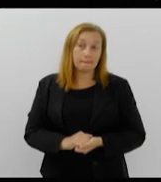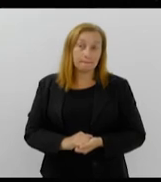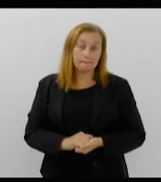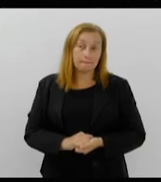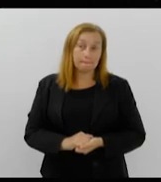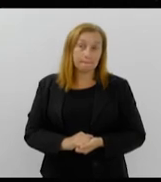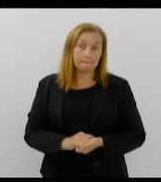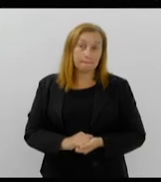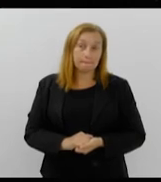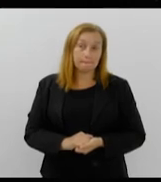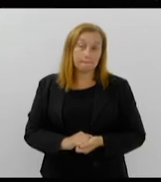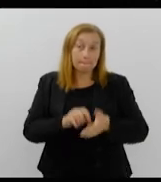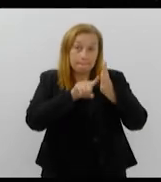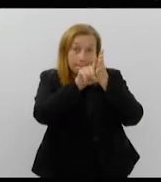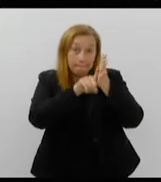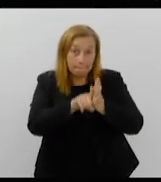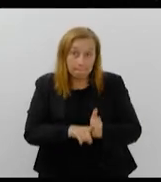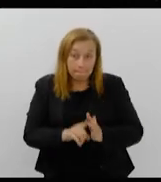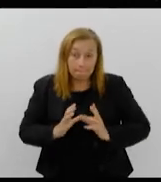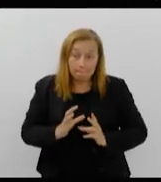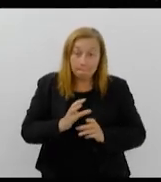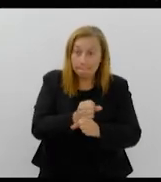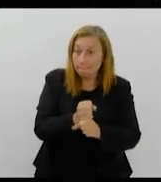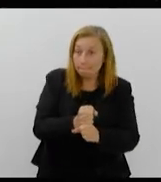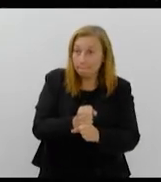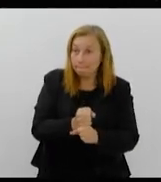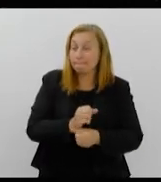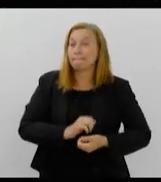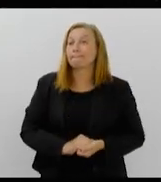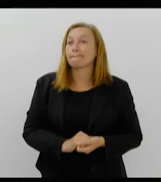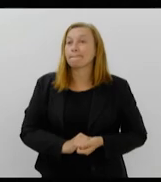além dos exames de contas, faz